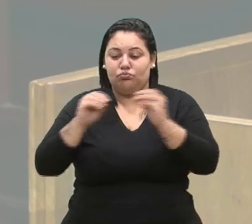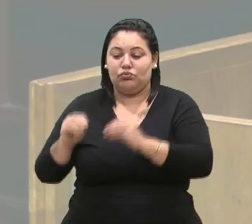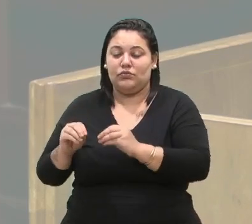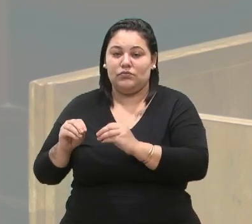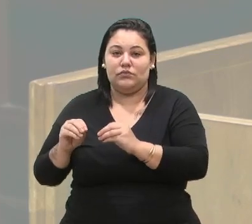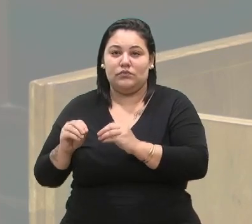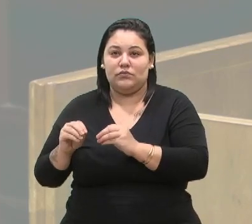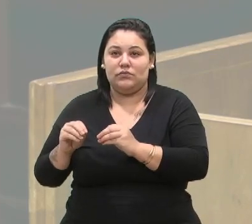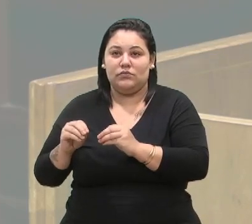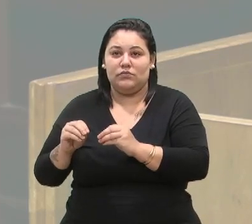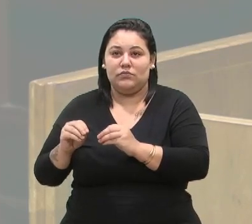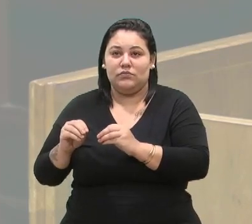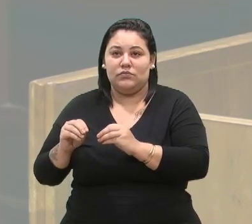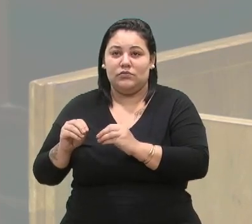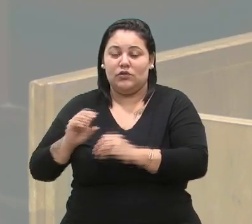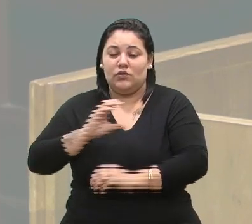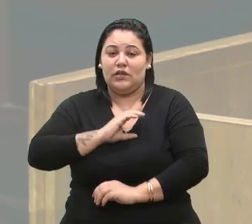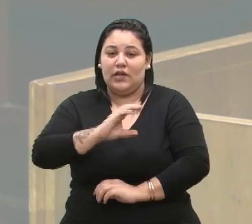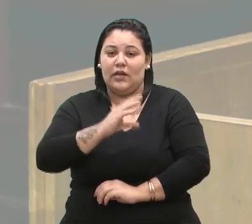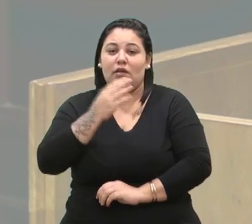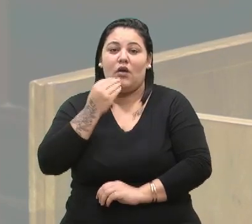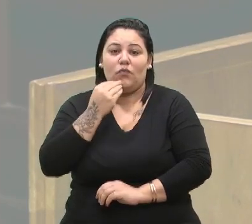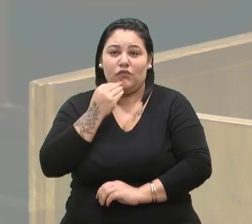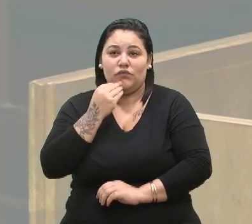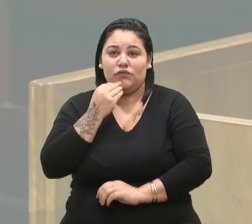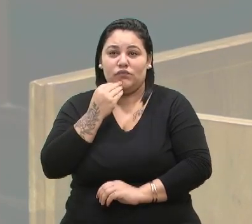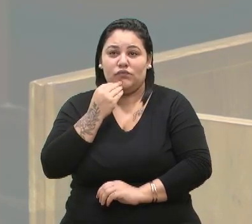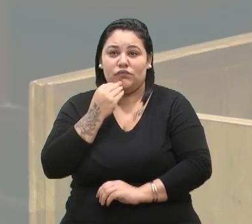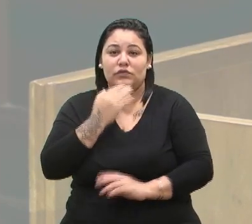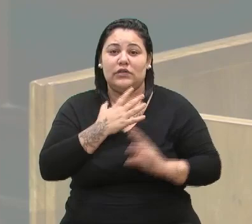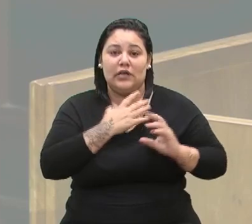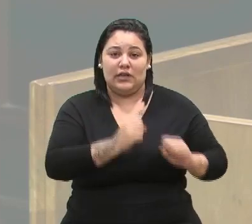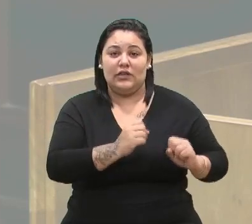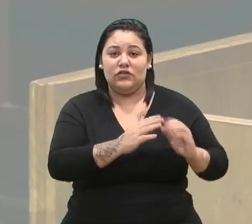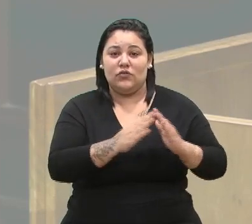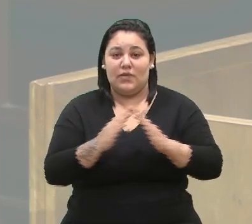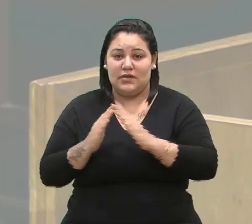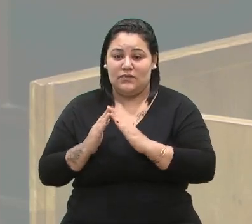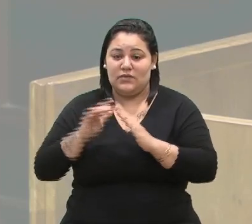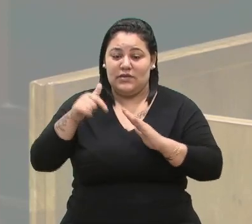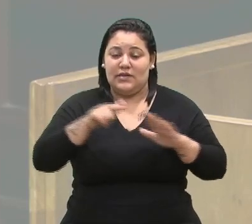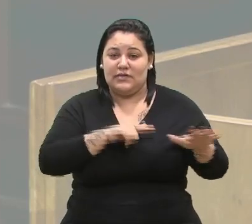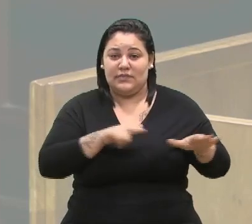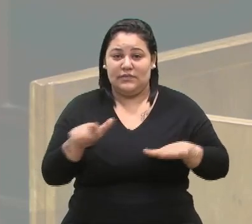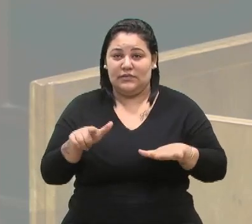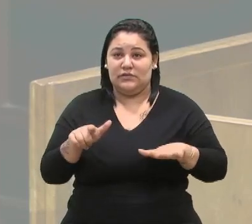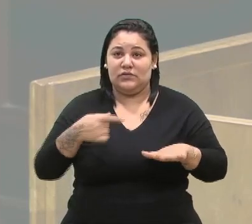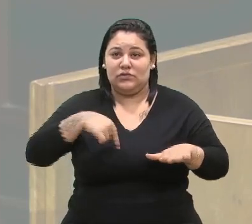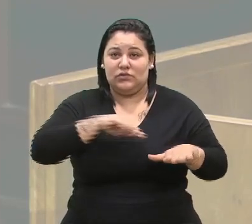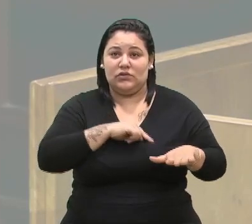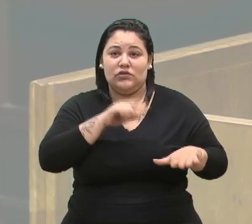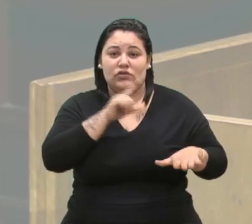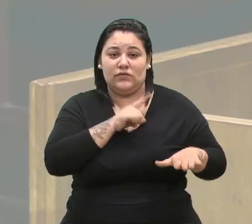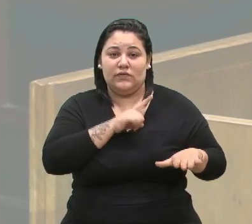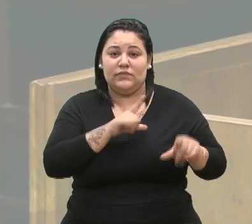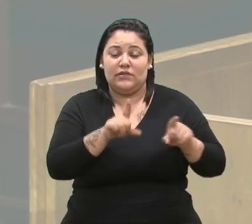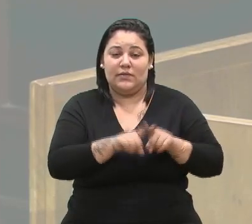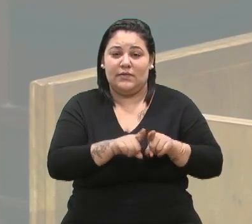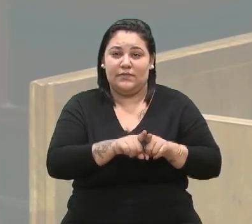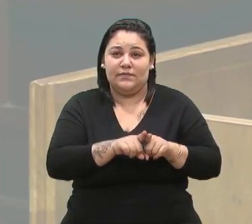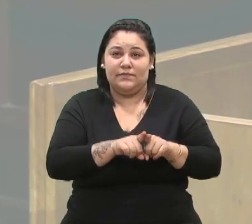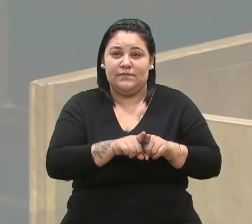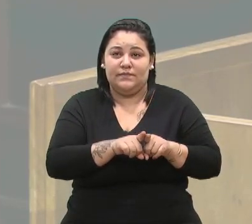Na Maesa, coordenada, claro, pela Secretaria da Habitação. E que essa semana nós tivemos